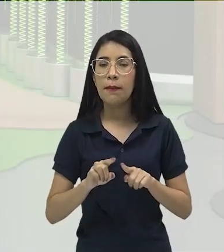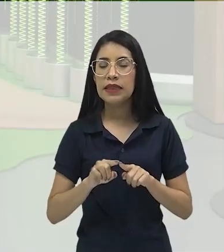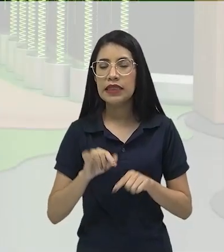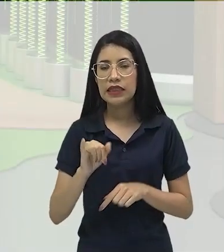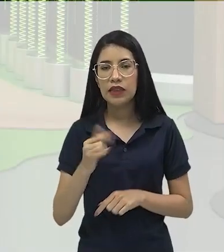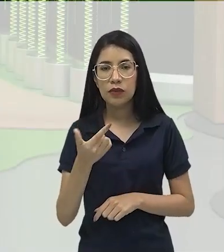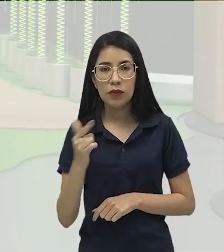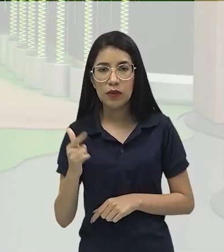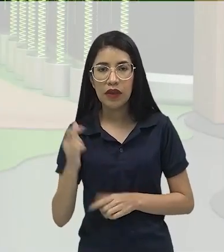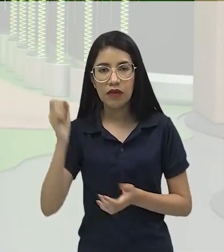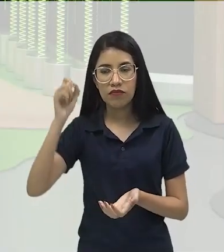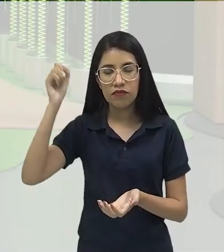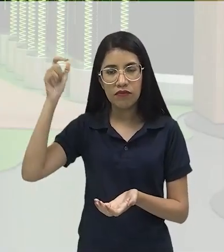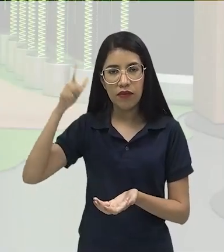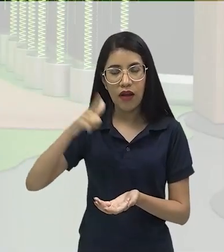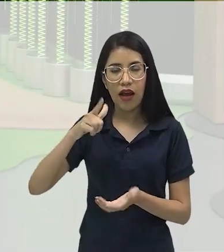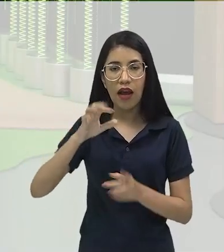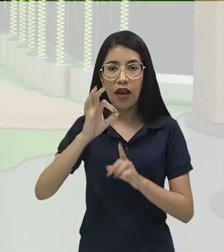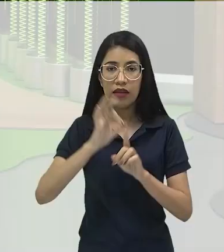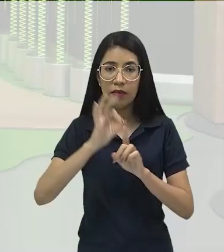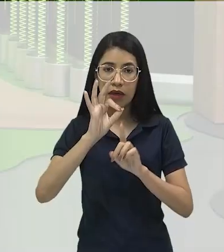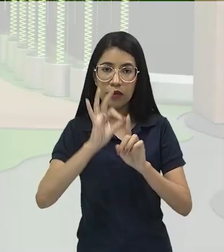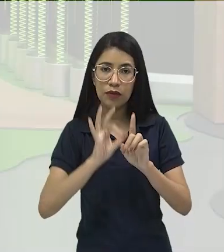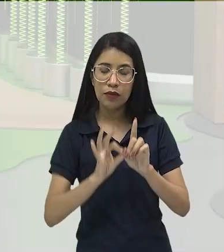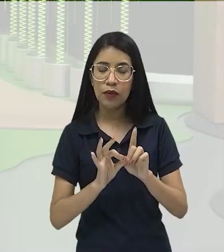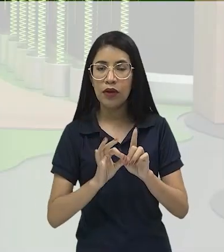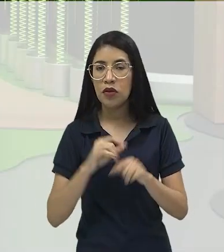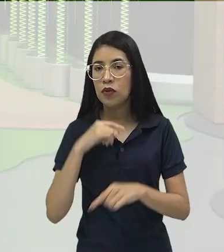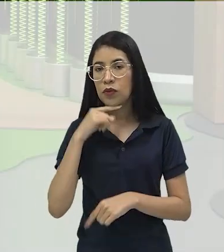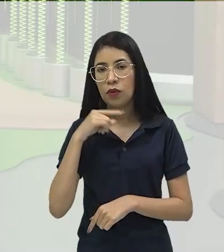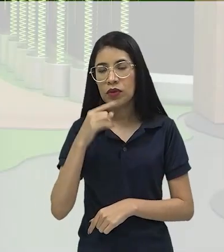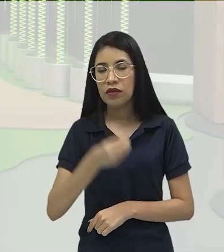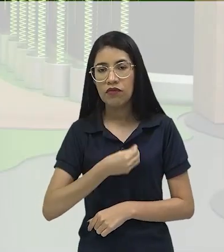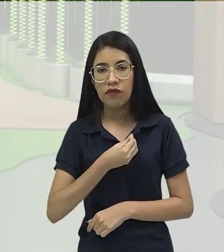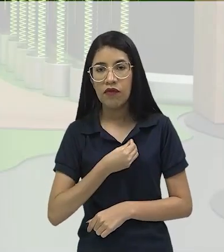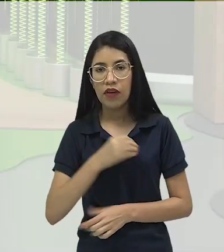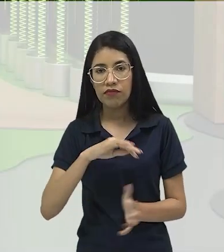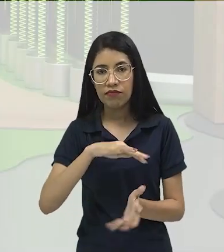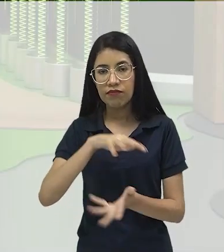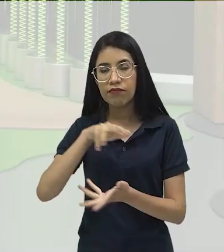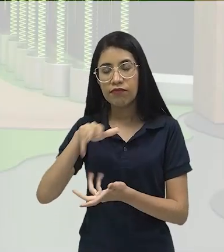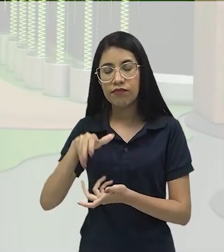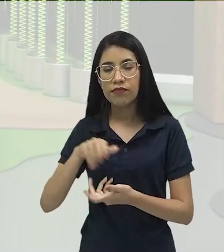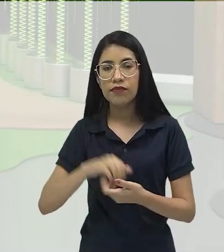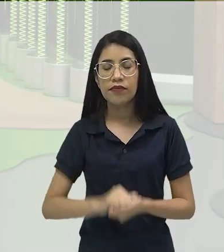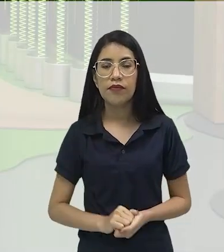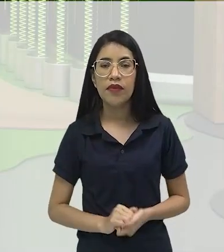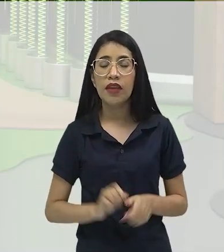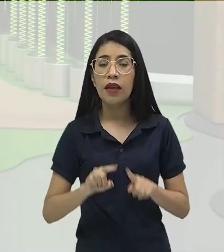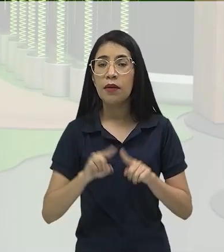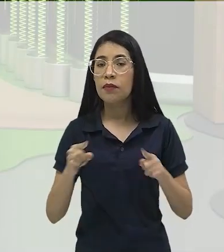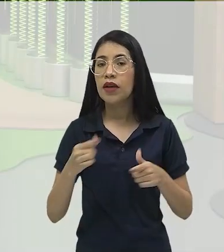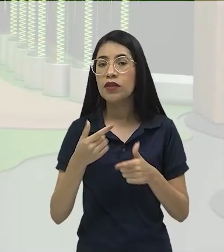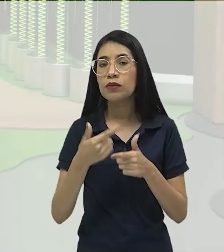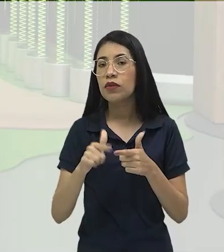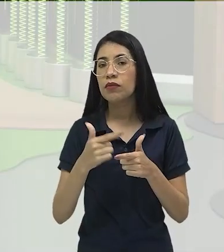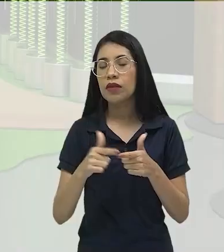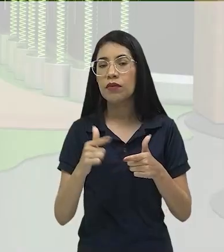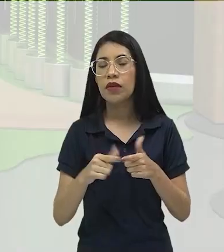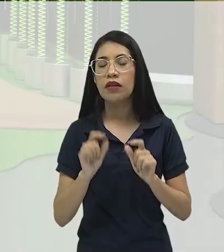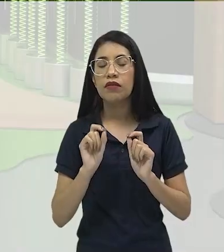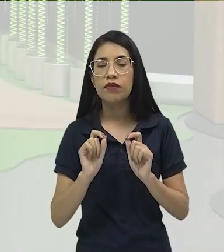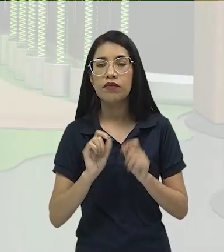a temperatura seria muito baixa e a gente não ia conseguir sobreviver aqui, certo? O grande problema foi o